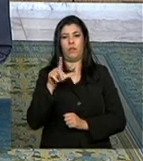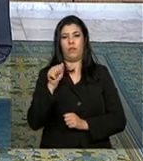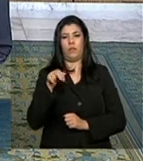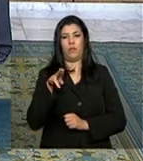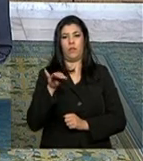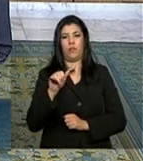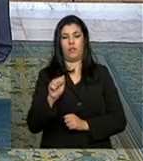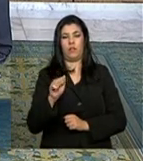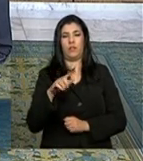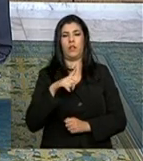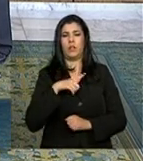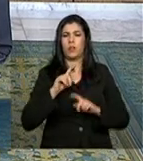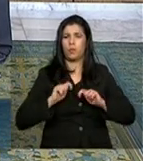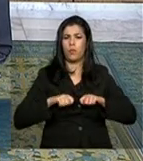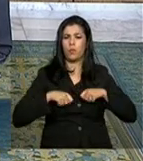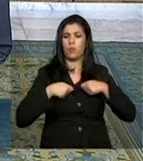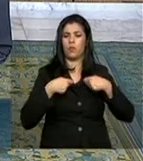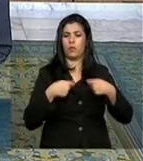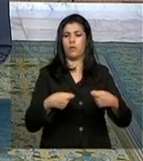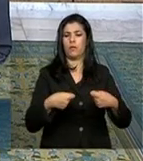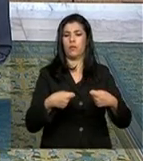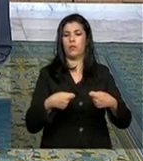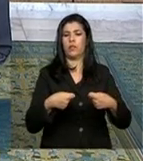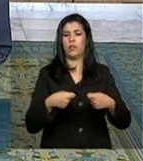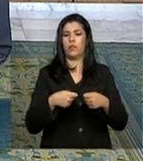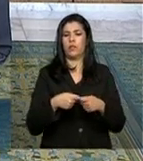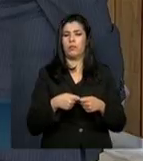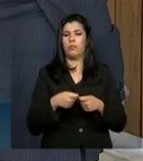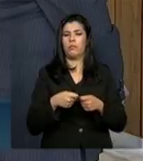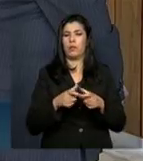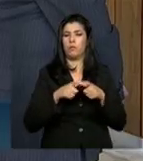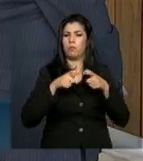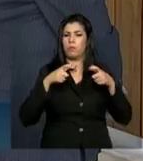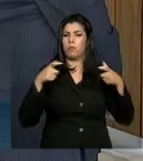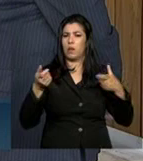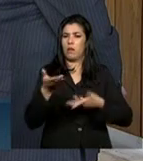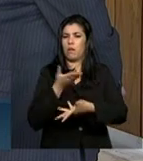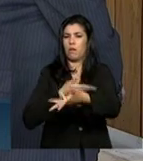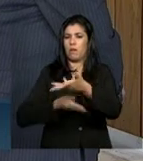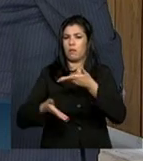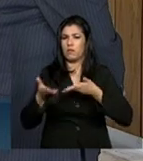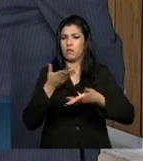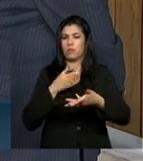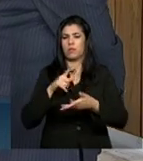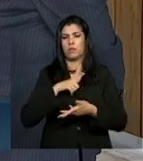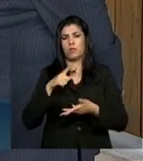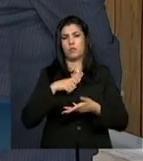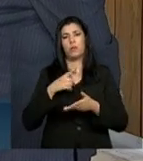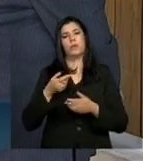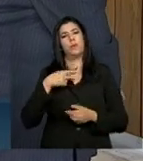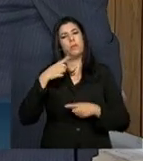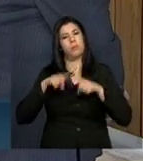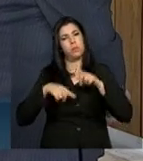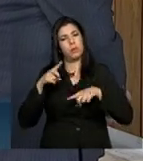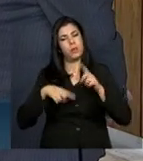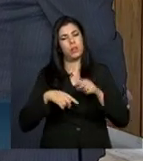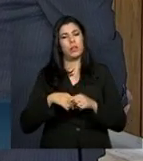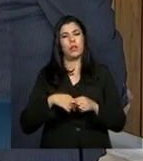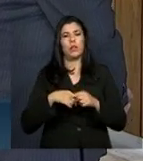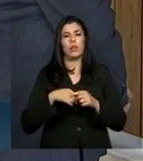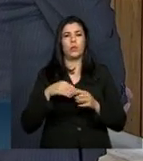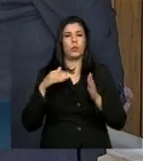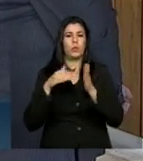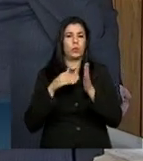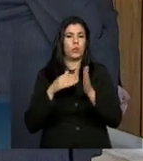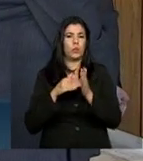tem se esforçado para aumentar as relações diplomáticas. Ao longo desses últimos anos, vários